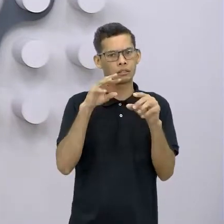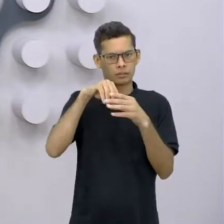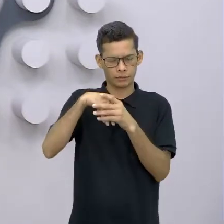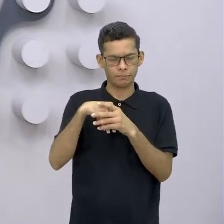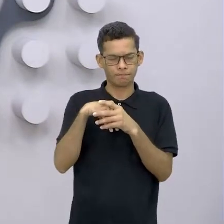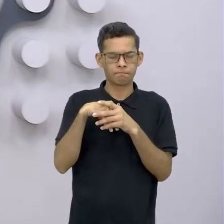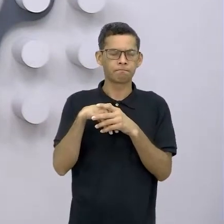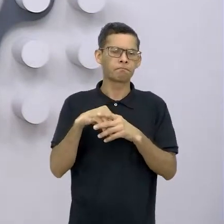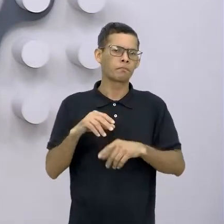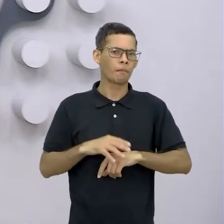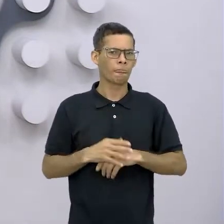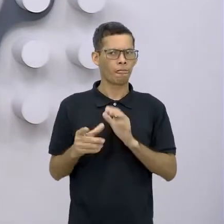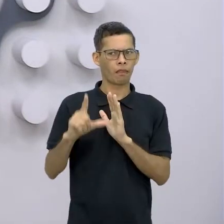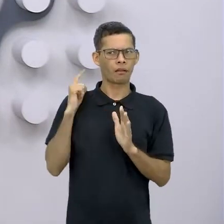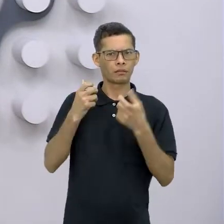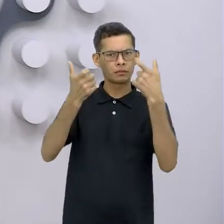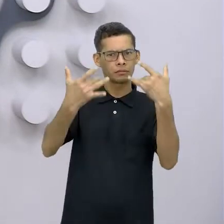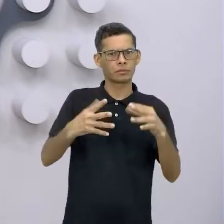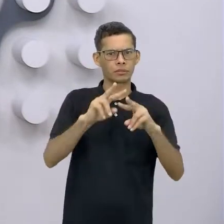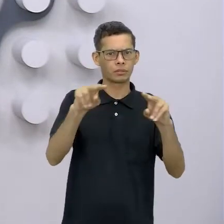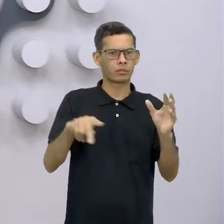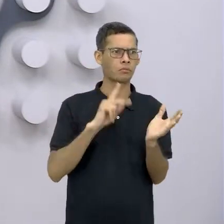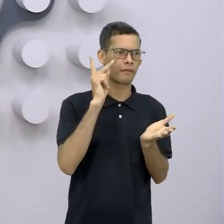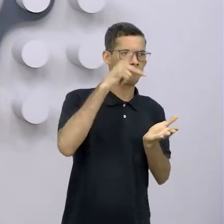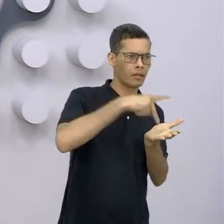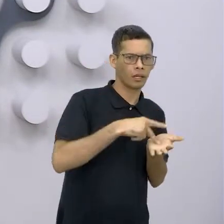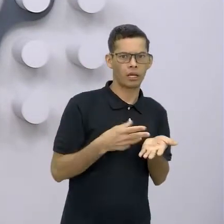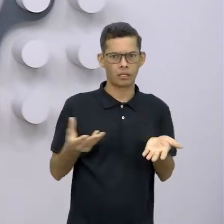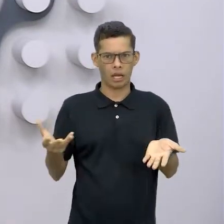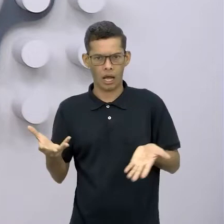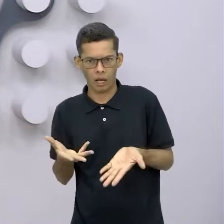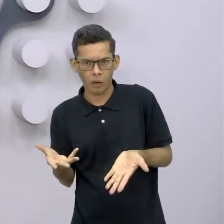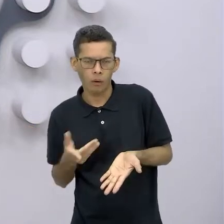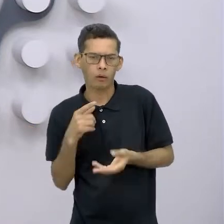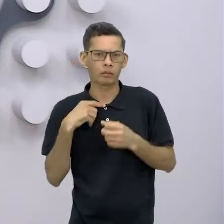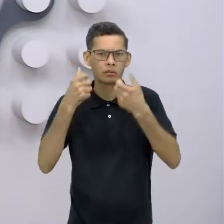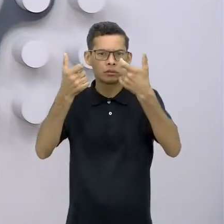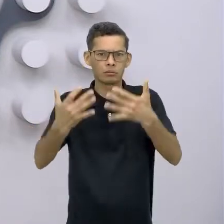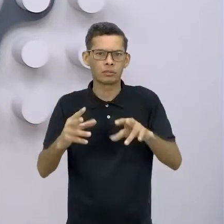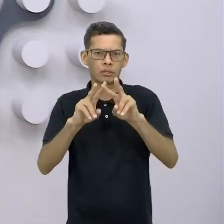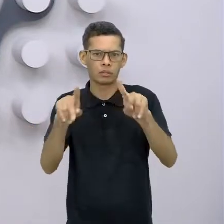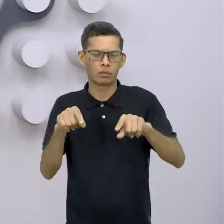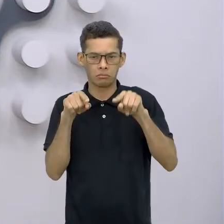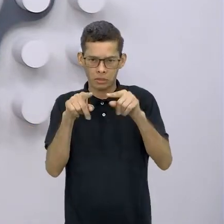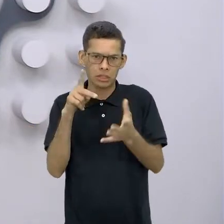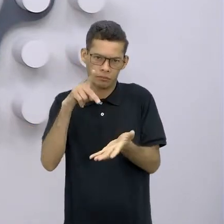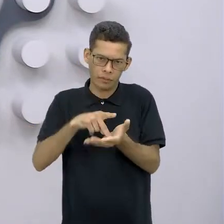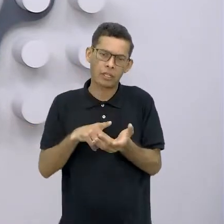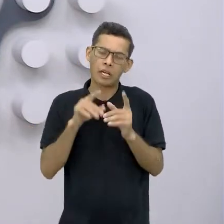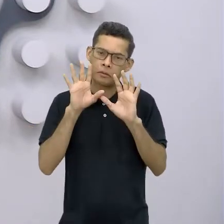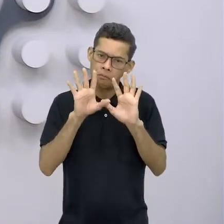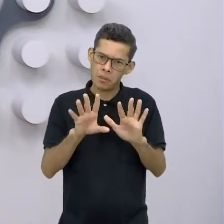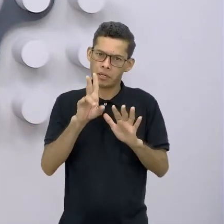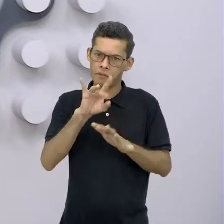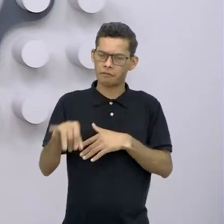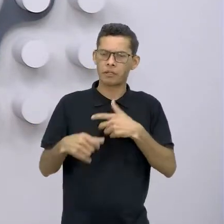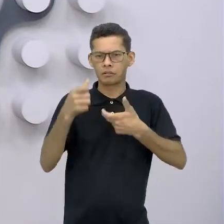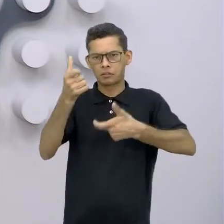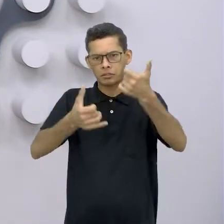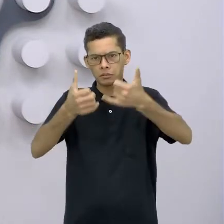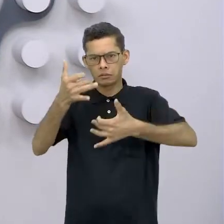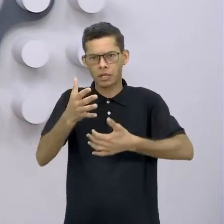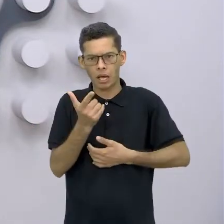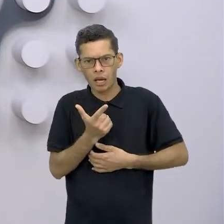Então, lá eu falei sobre a questão do verdade, aqui eu estou falando também sobre isso, só que eu vou abordar essa